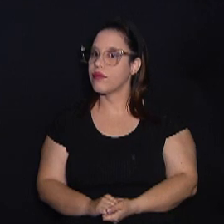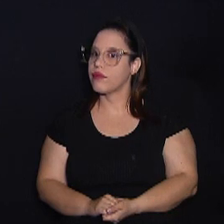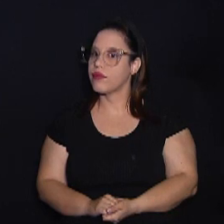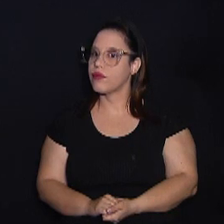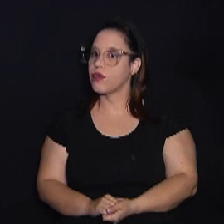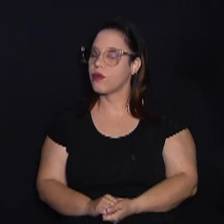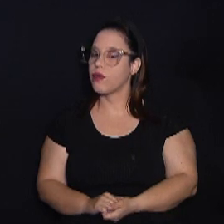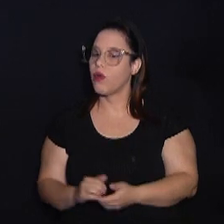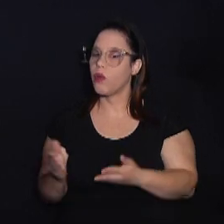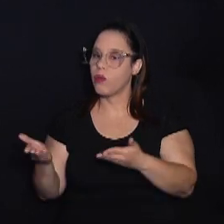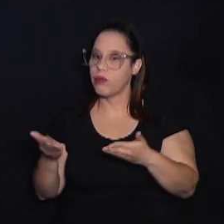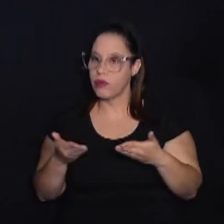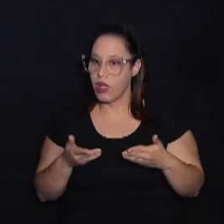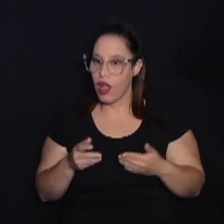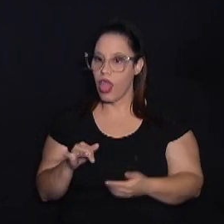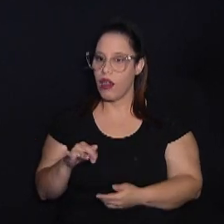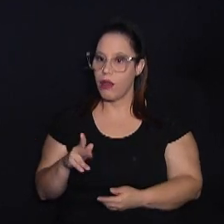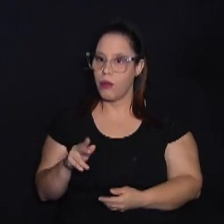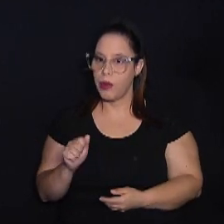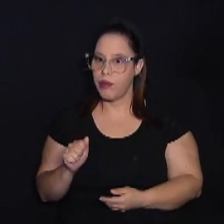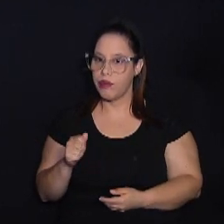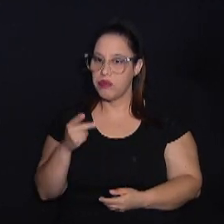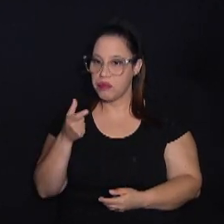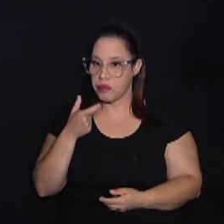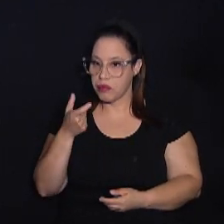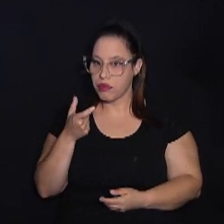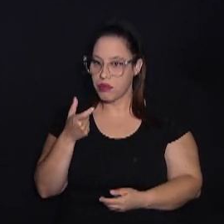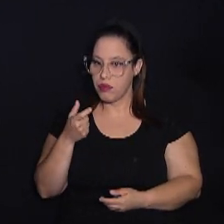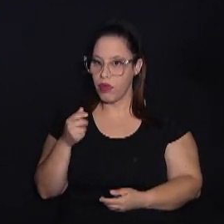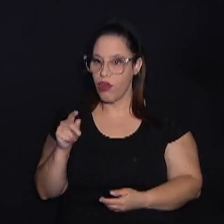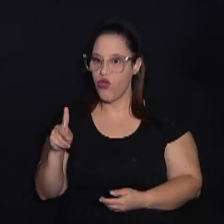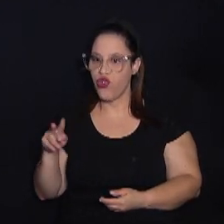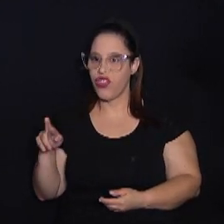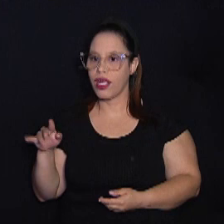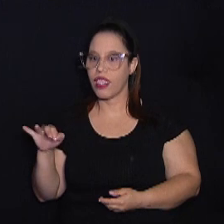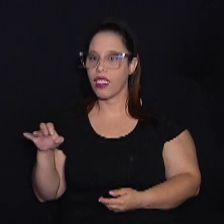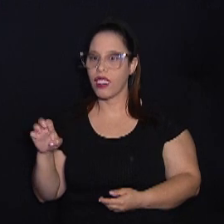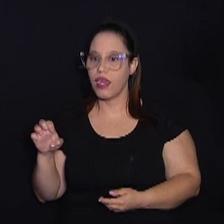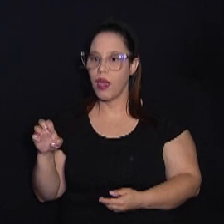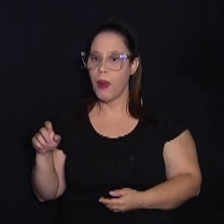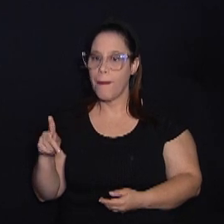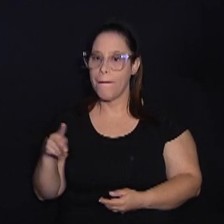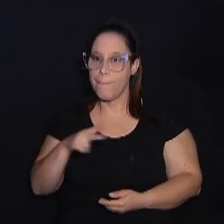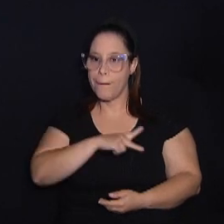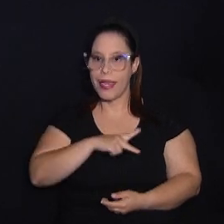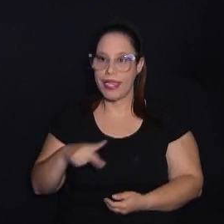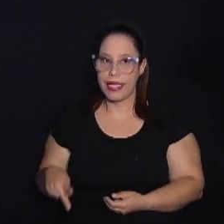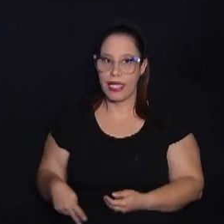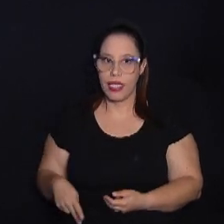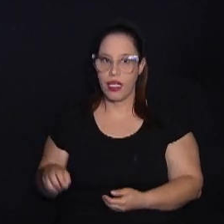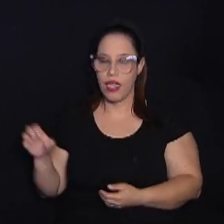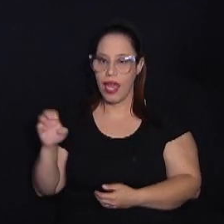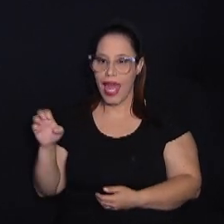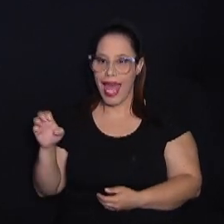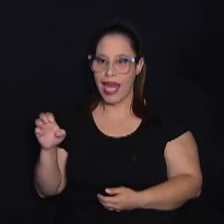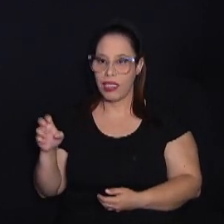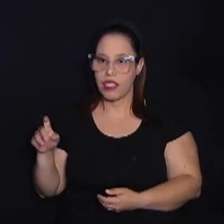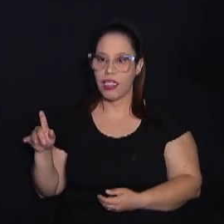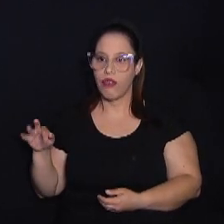Nós convidamos agora a tribuna para as suas palavras, a vice-presidente de Fiscalização, Ética e Disciplina, Flávia